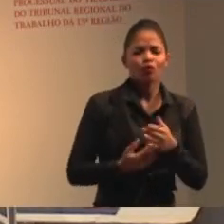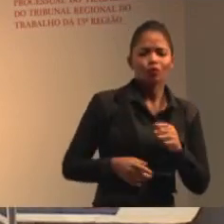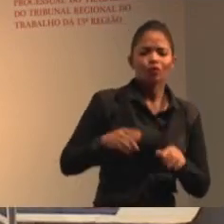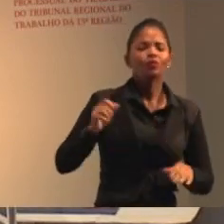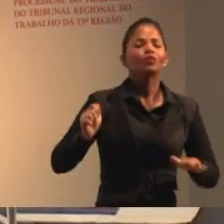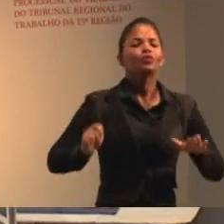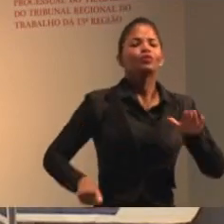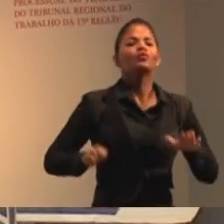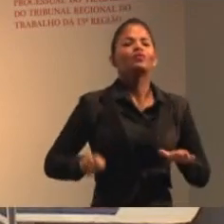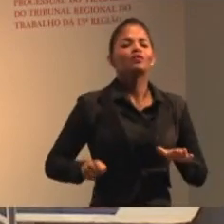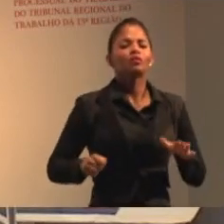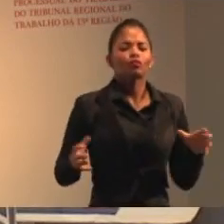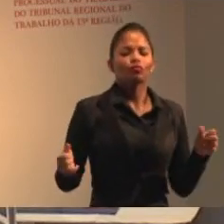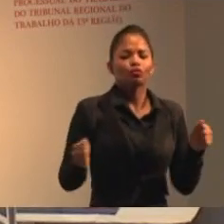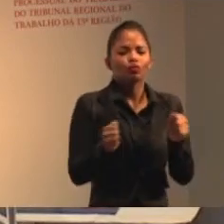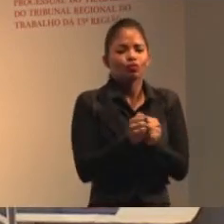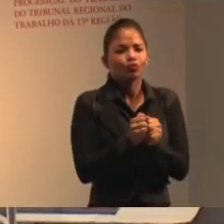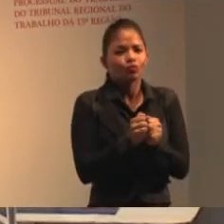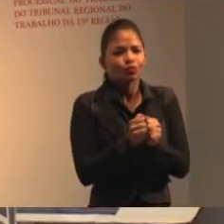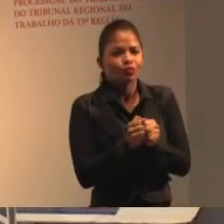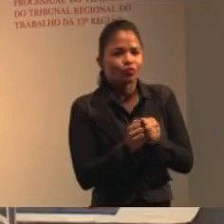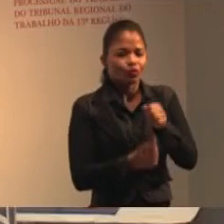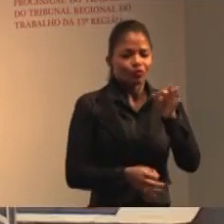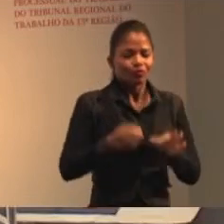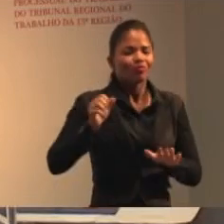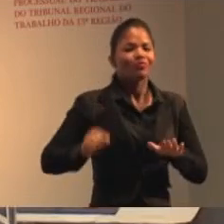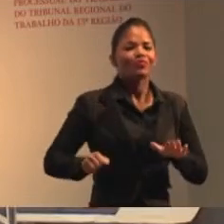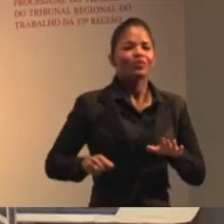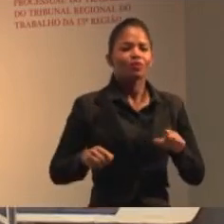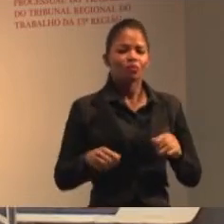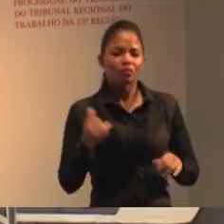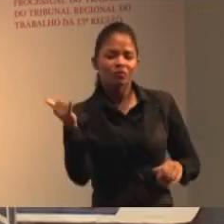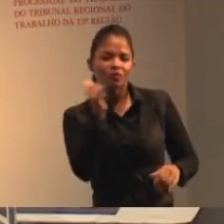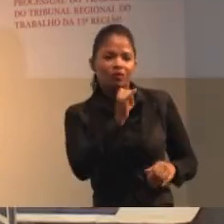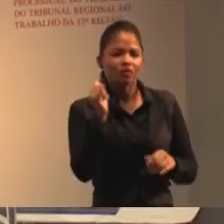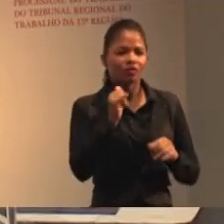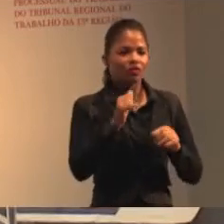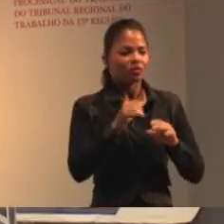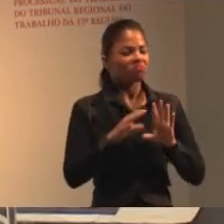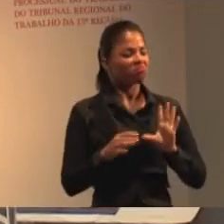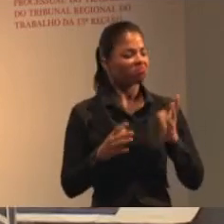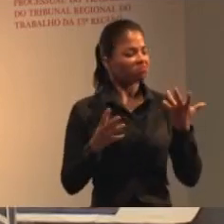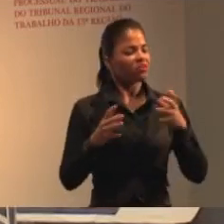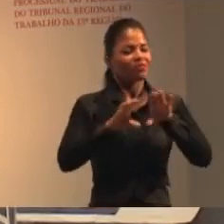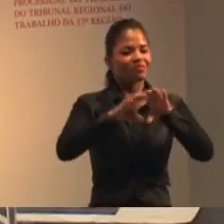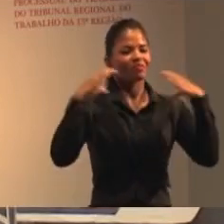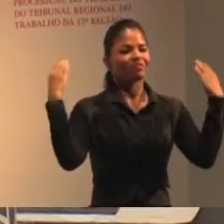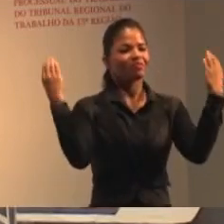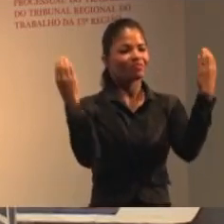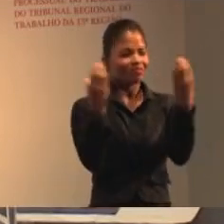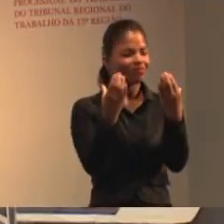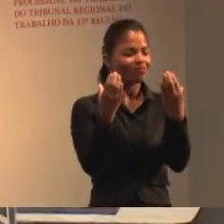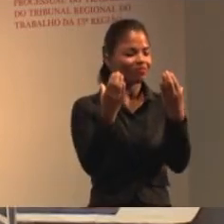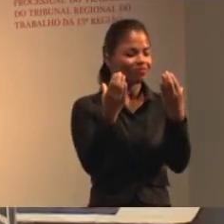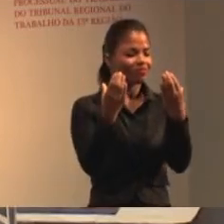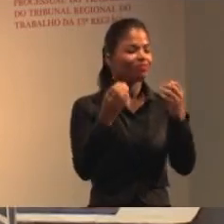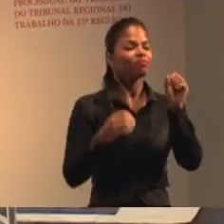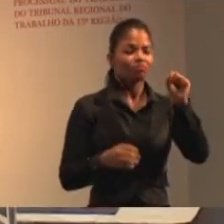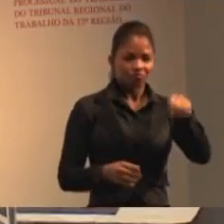com um tribunal regional, dedica tanta energia à realização de um congresso?